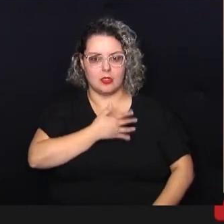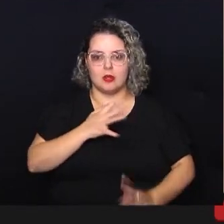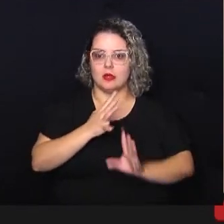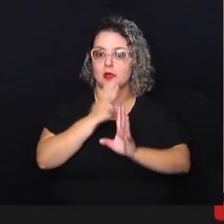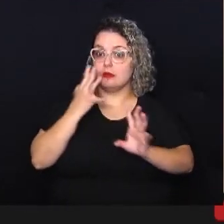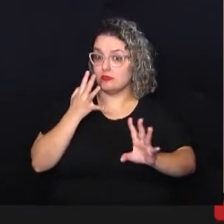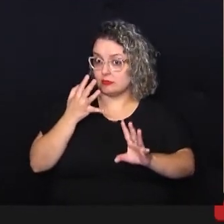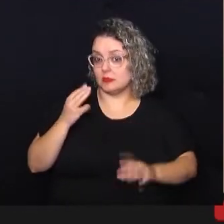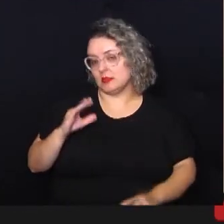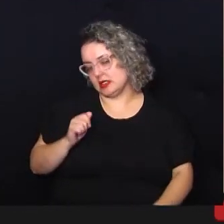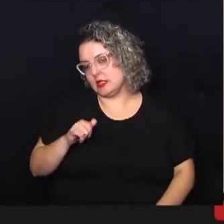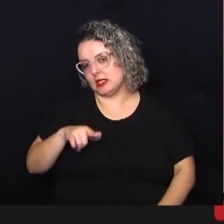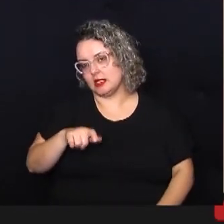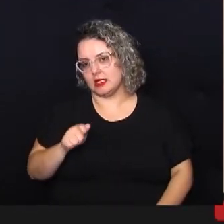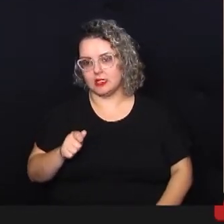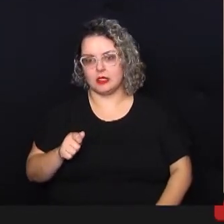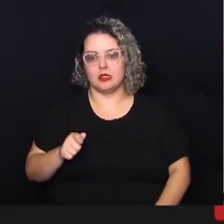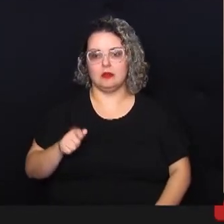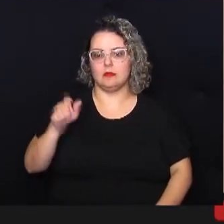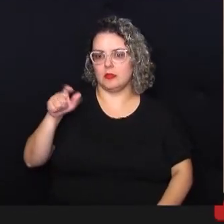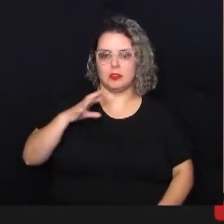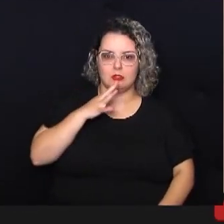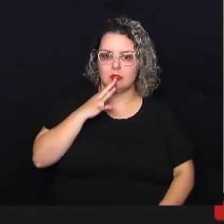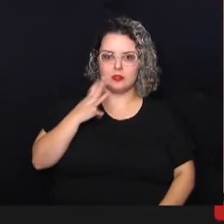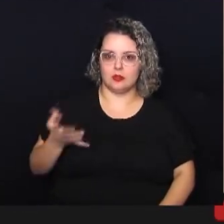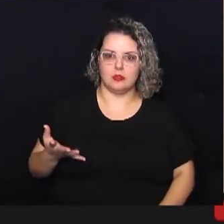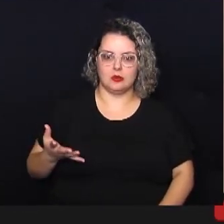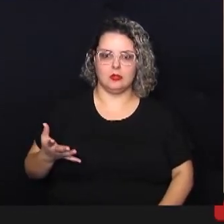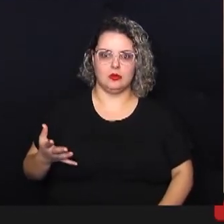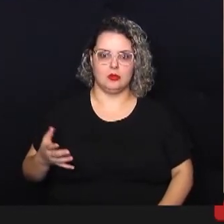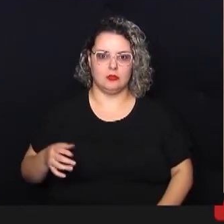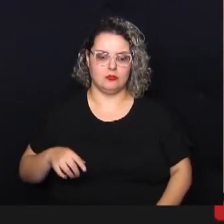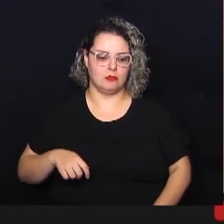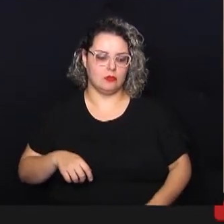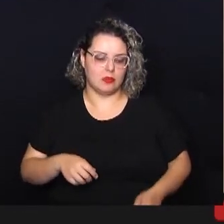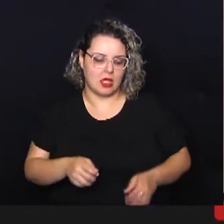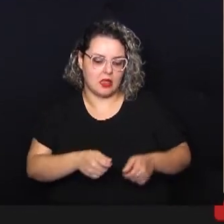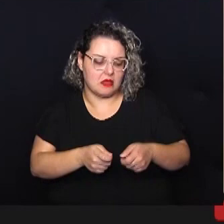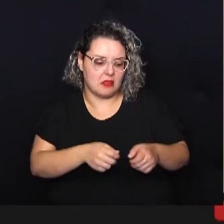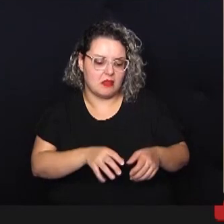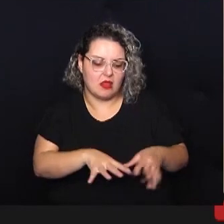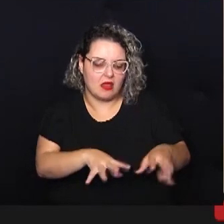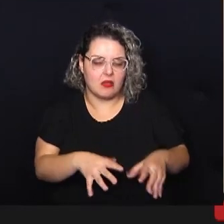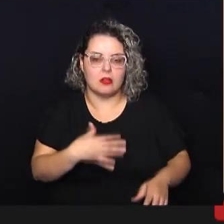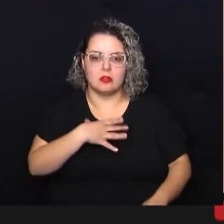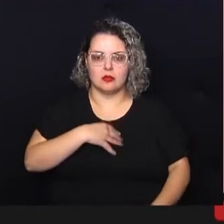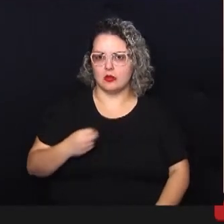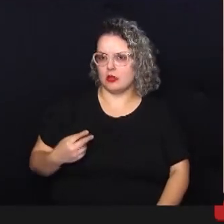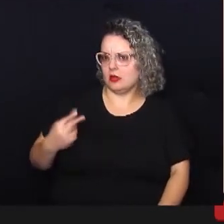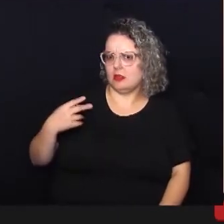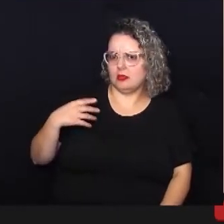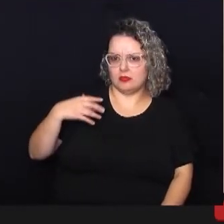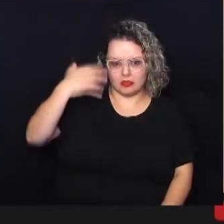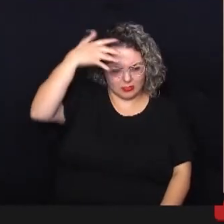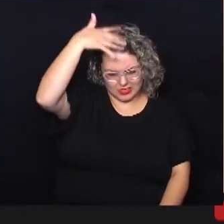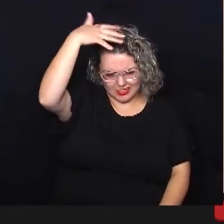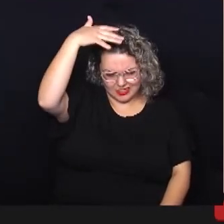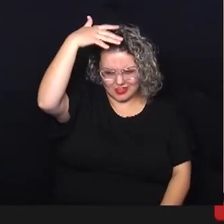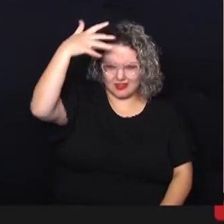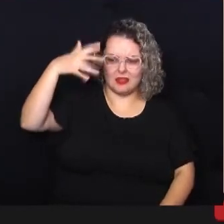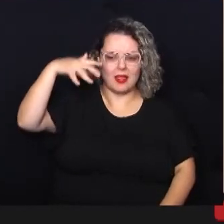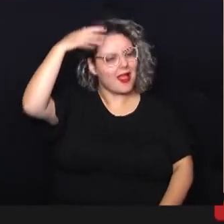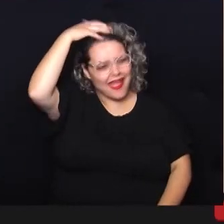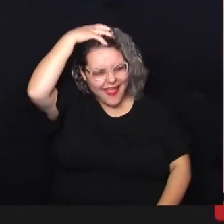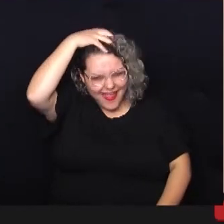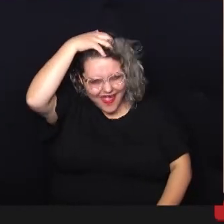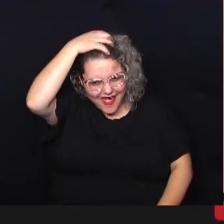caixa, em que uma pessoa que ele não conhecia mexeu no filho, e ele também falou. Não, você não pode mexer. Ele fez uma bagunça no cabelo, assim, sabe, que